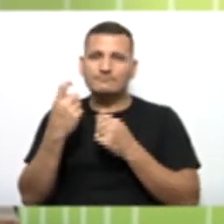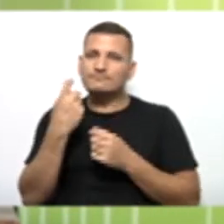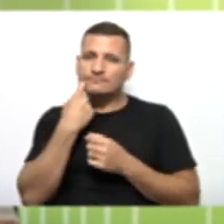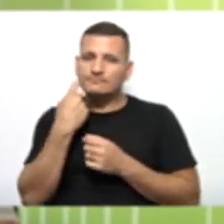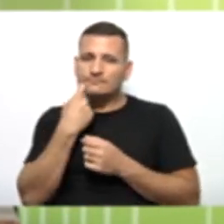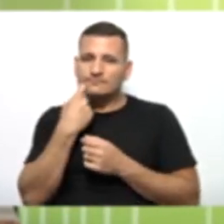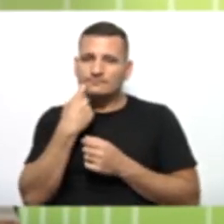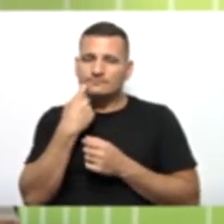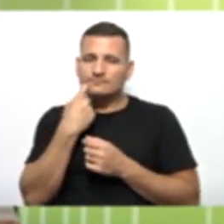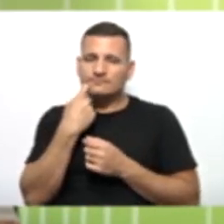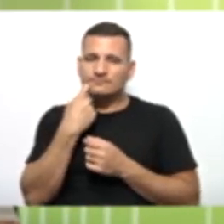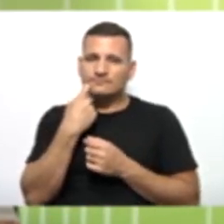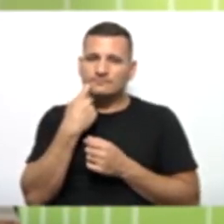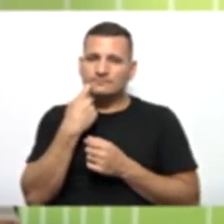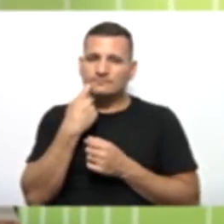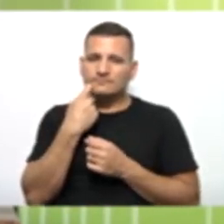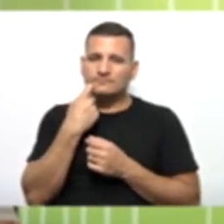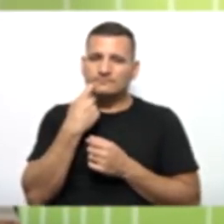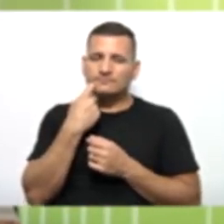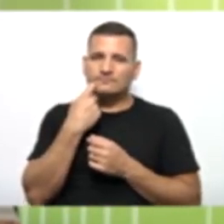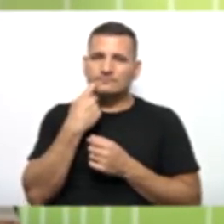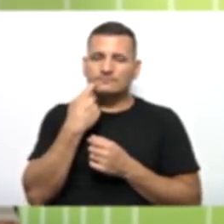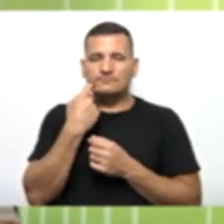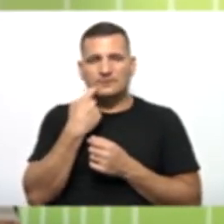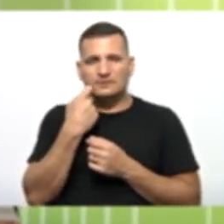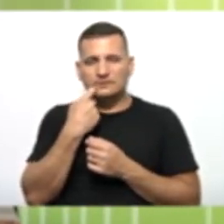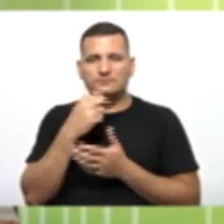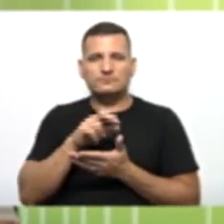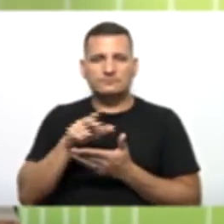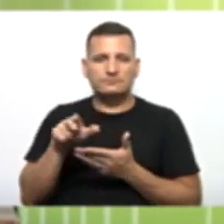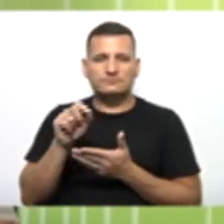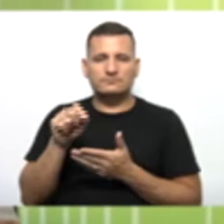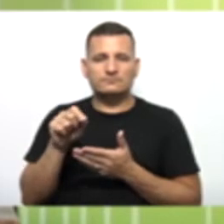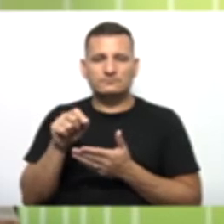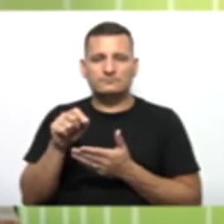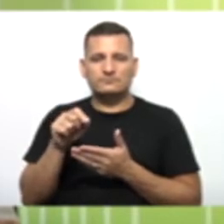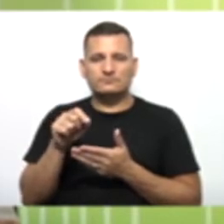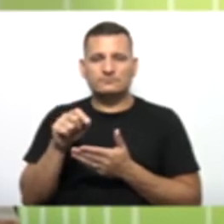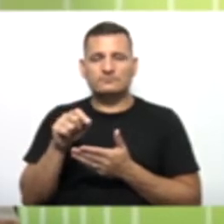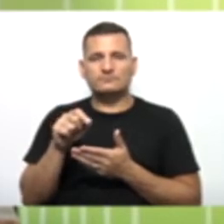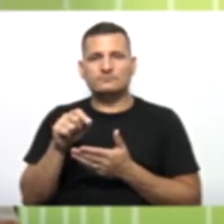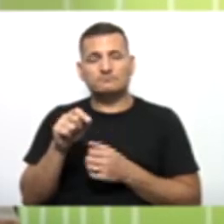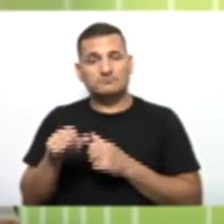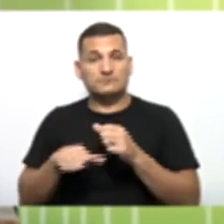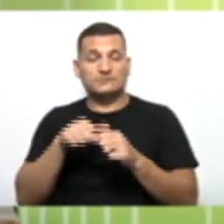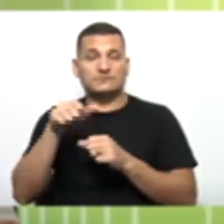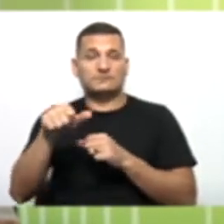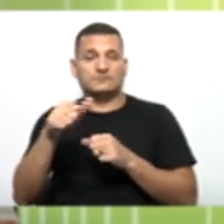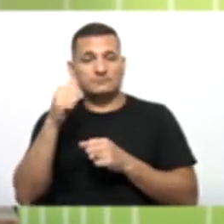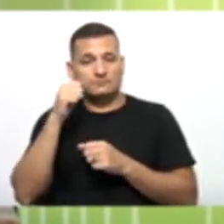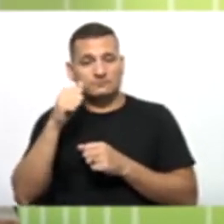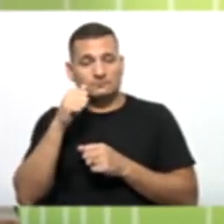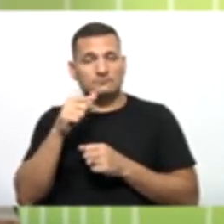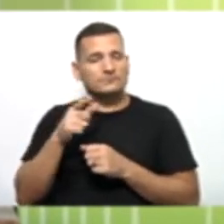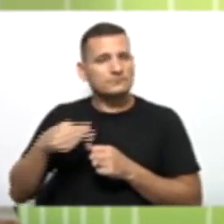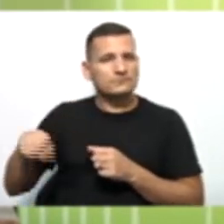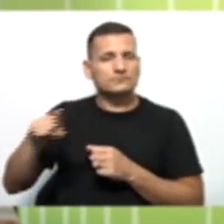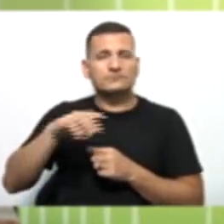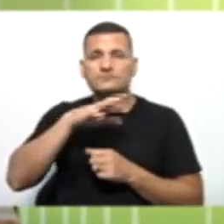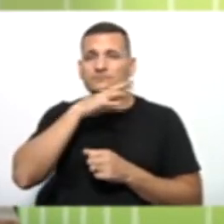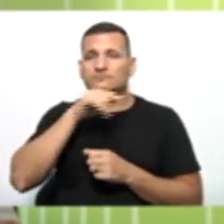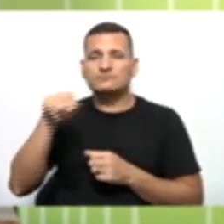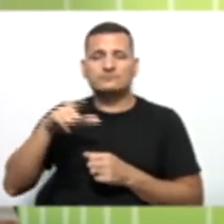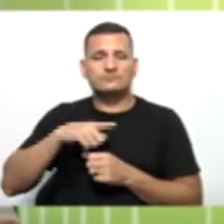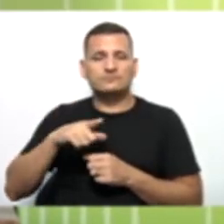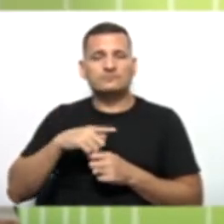répteis, anfíbios, que eram machos, se transformam em fêmeas. Esses animais têm uma capacidade de